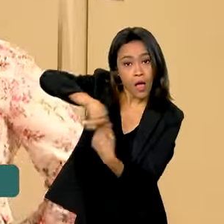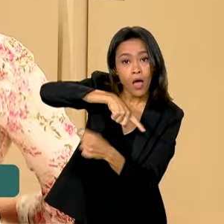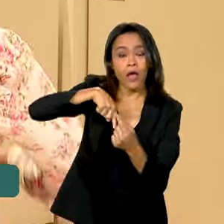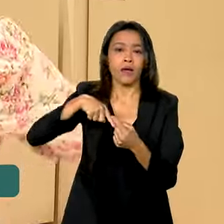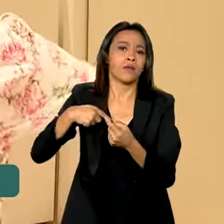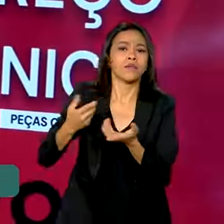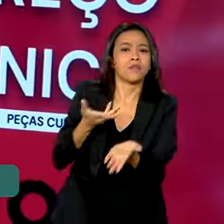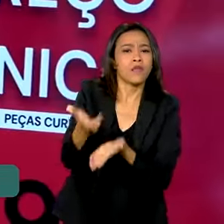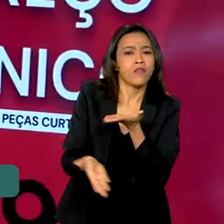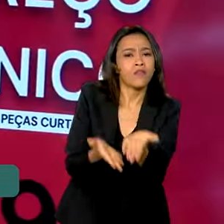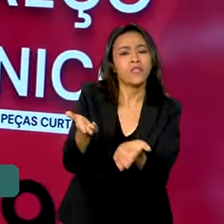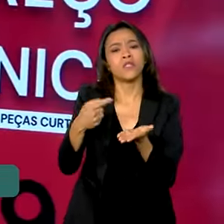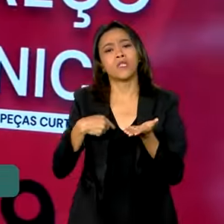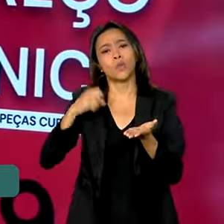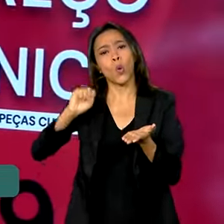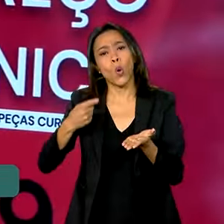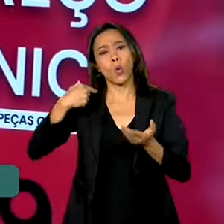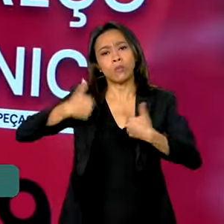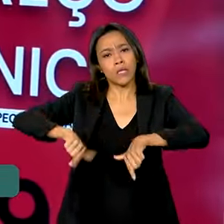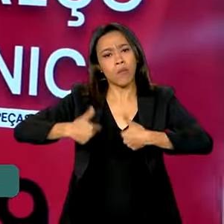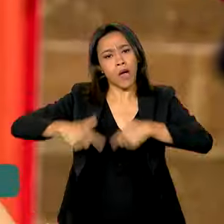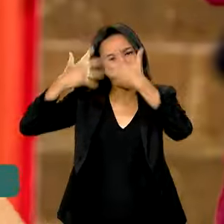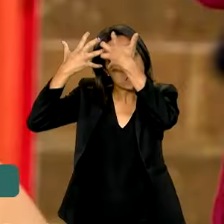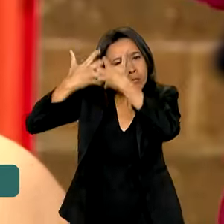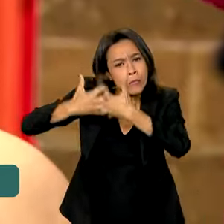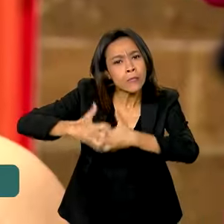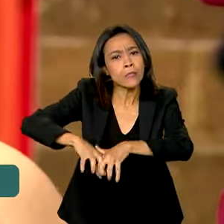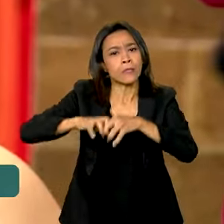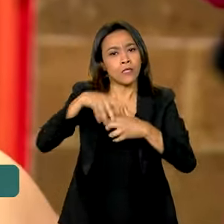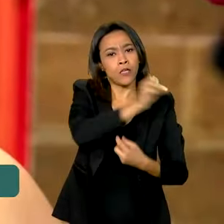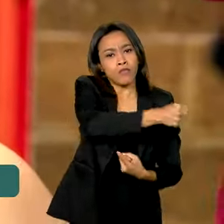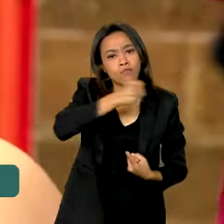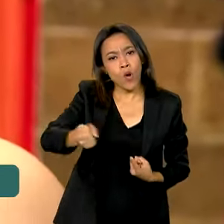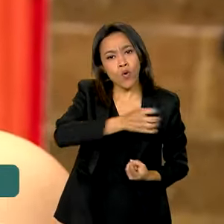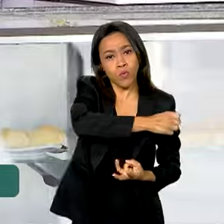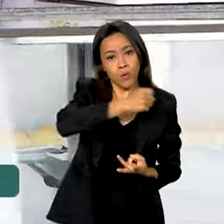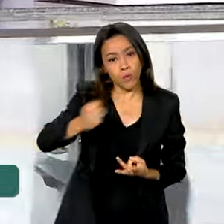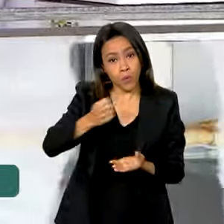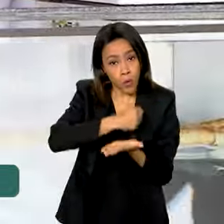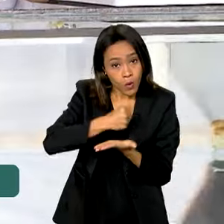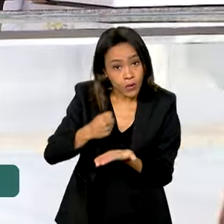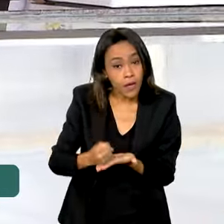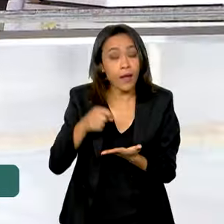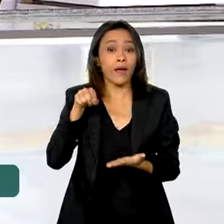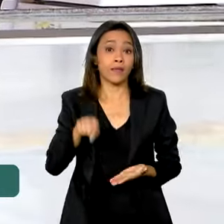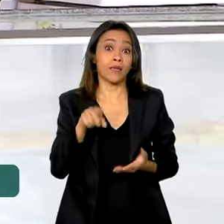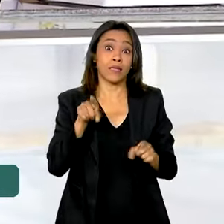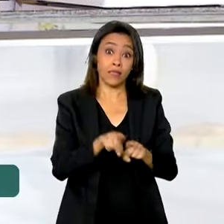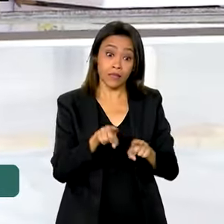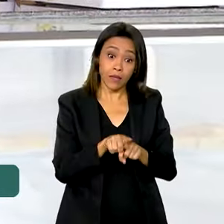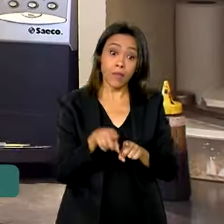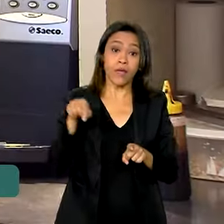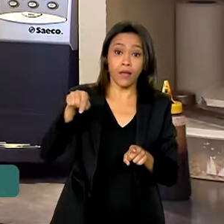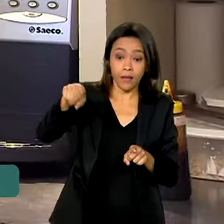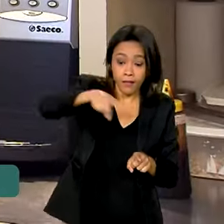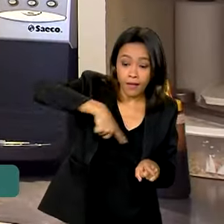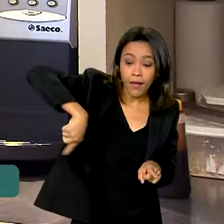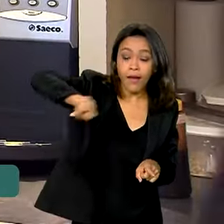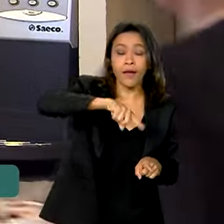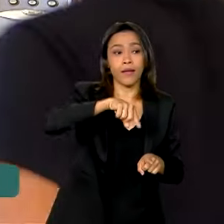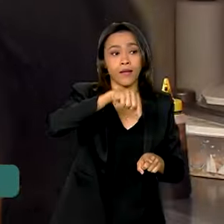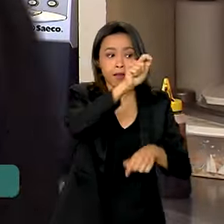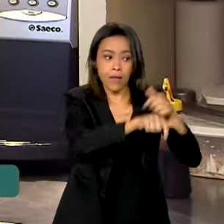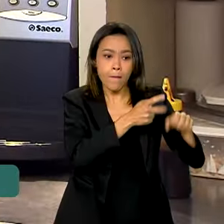ou baixa complexidade, absorvem trabalhadores, aqueles que pressionam o mercado de trabalho em